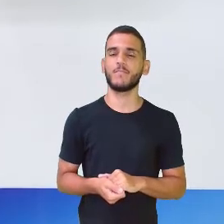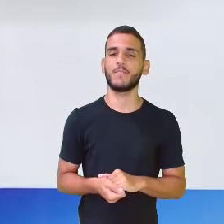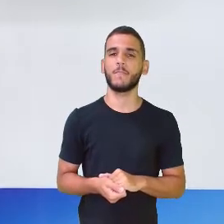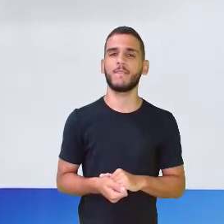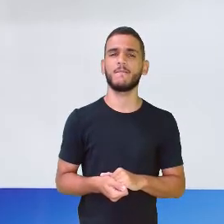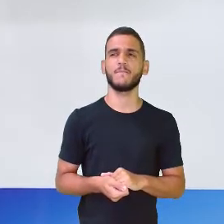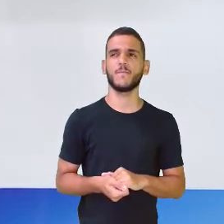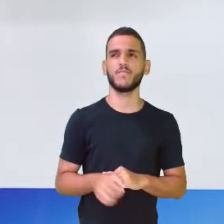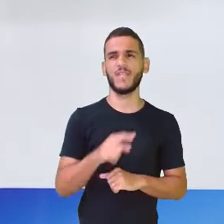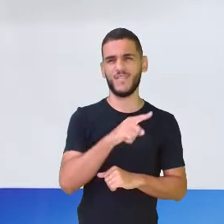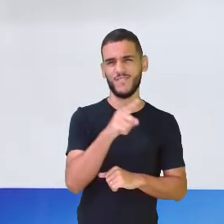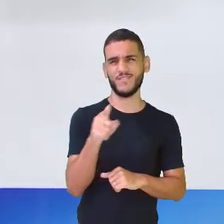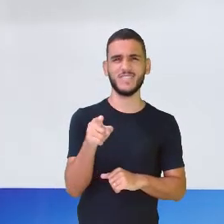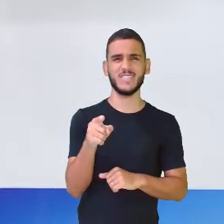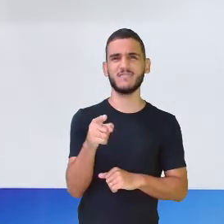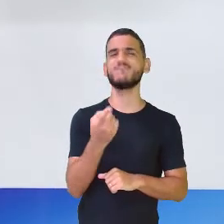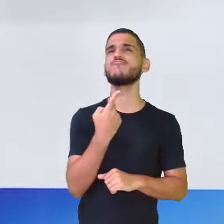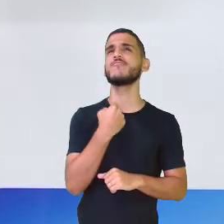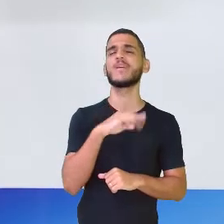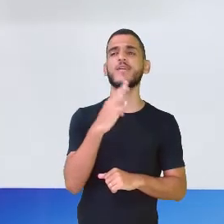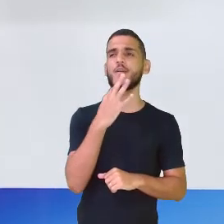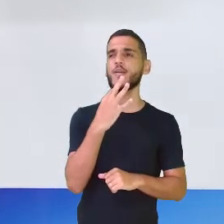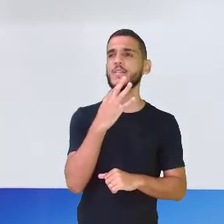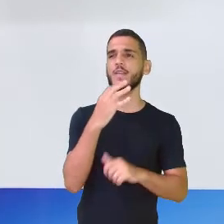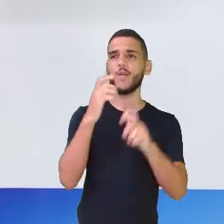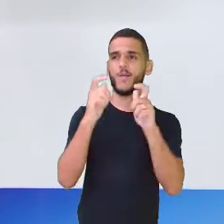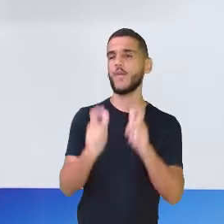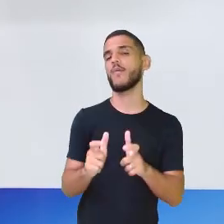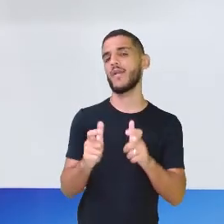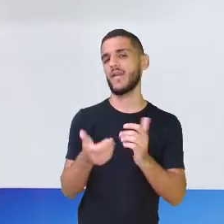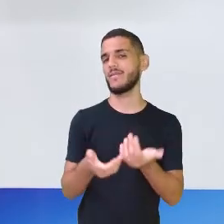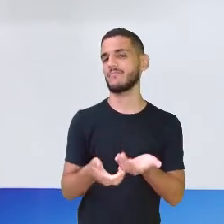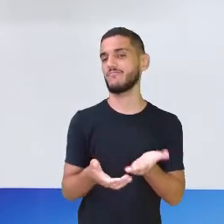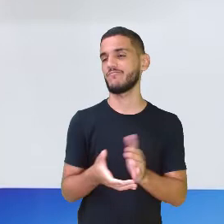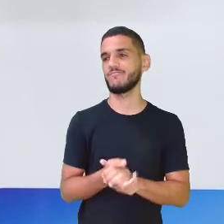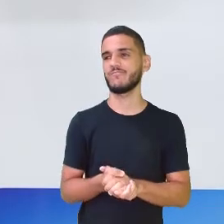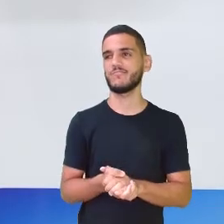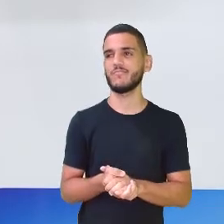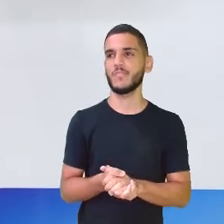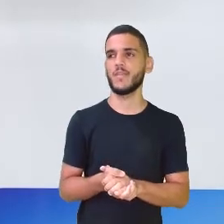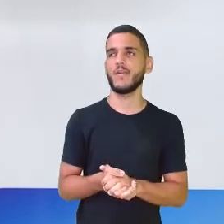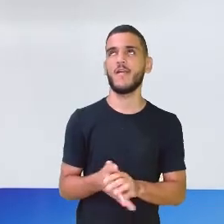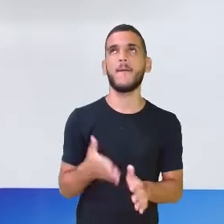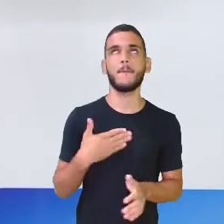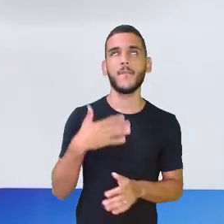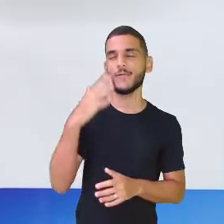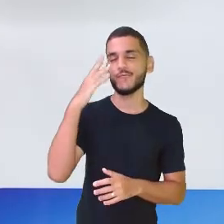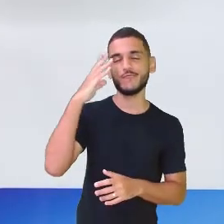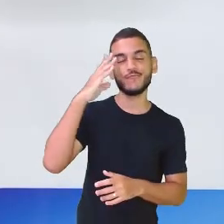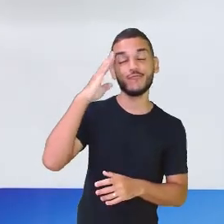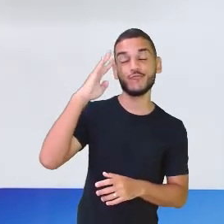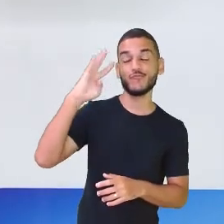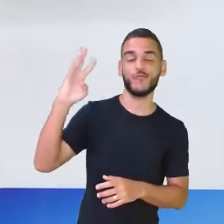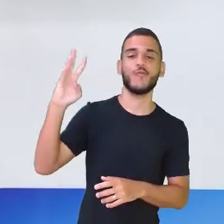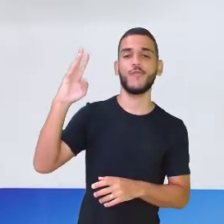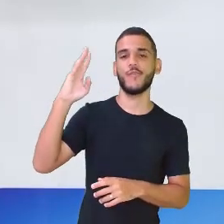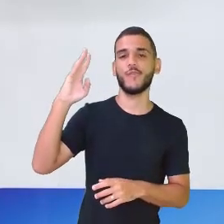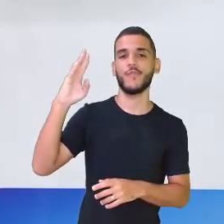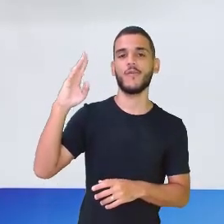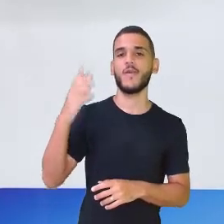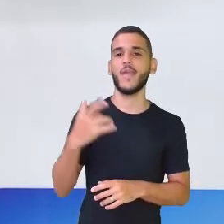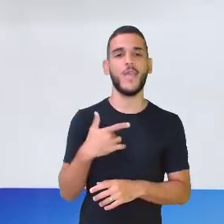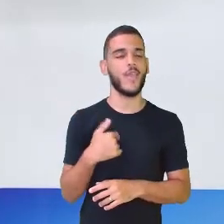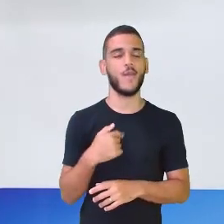Vocês iriam querer conhecer um lugar desse? Meu sonho de consumo. Ir para esse país visitar essas pirâmides.